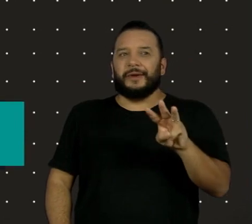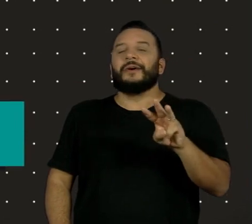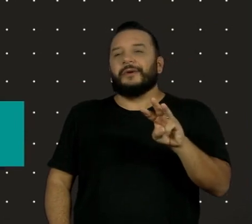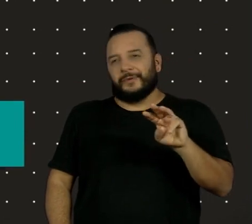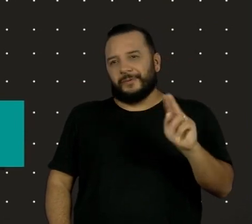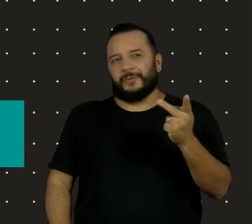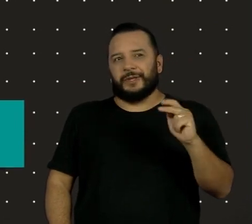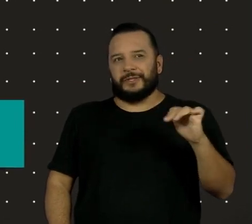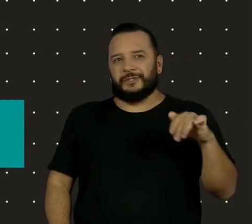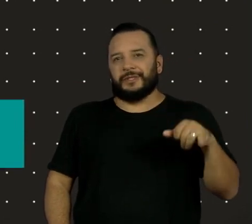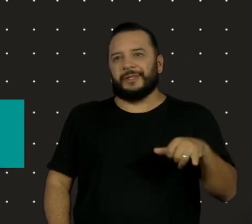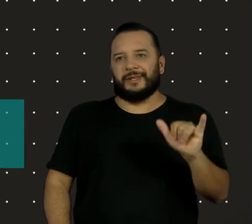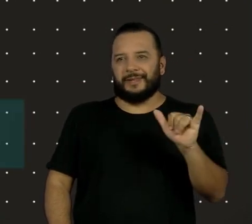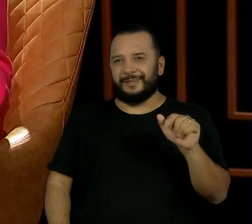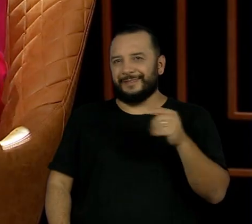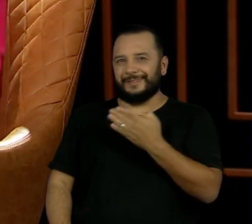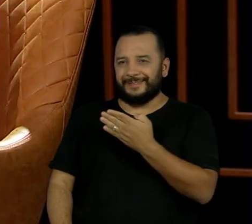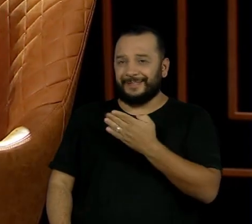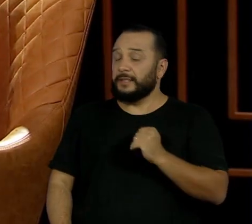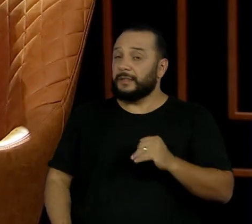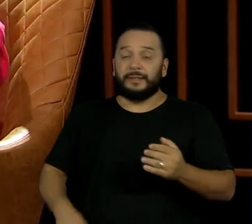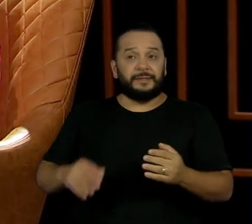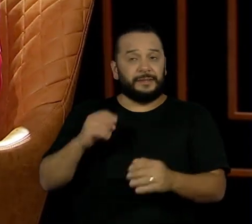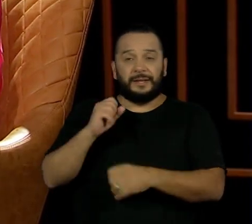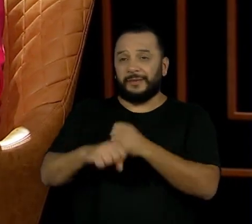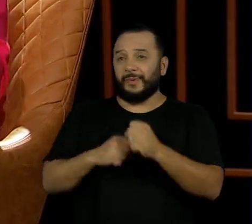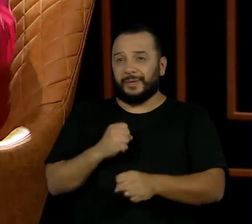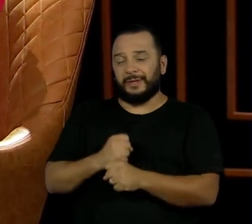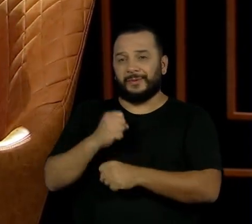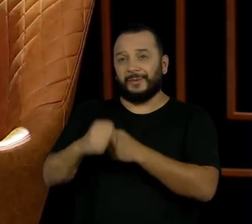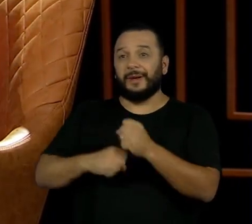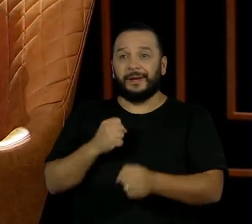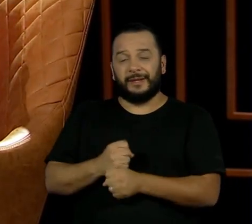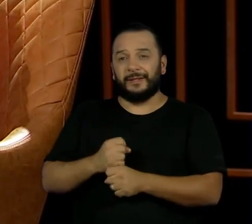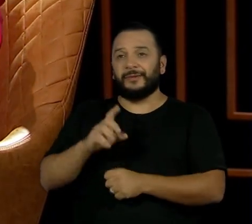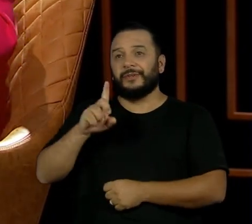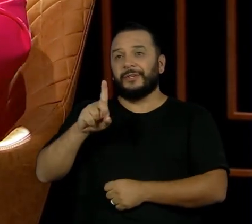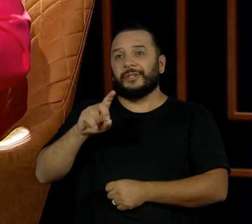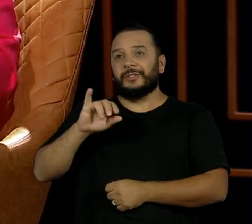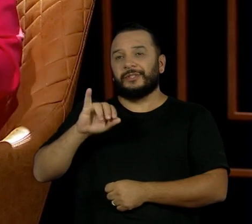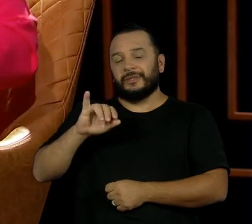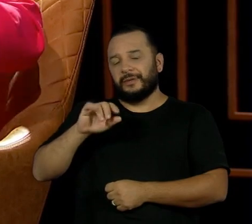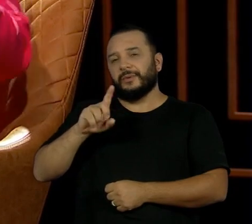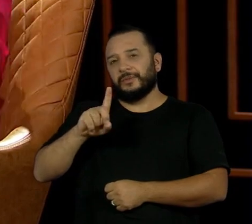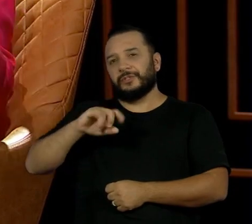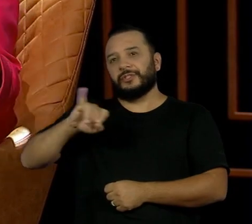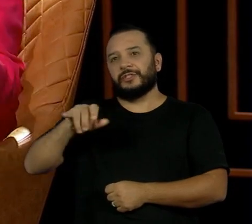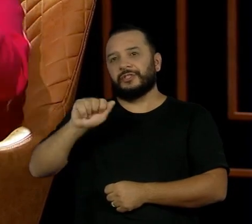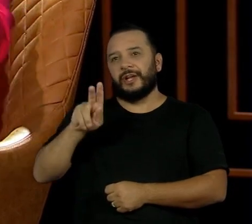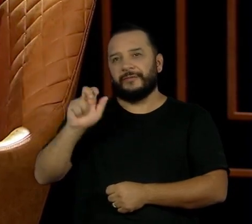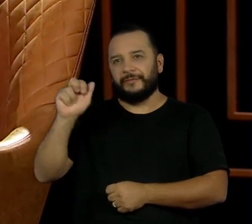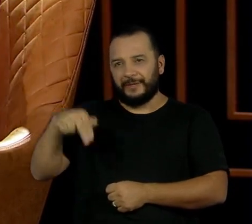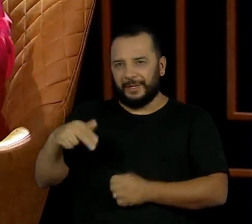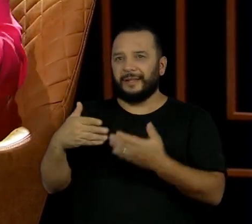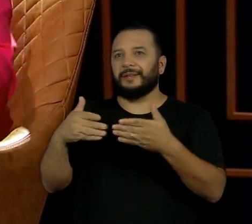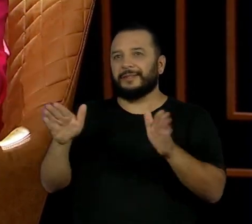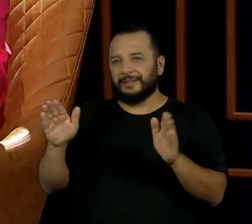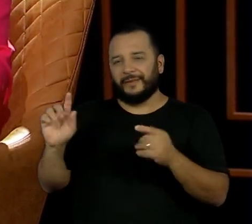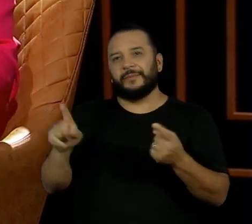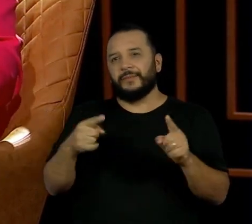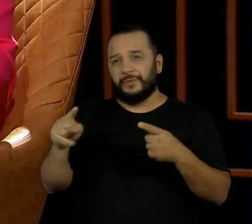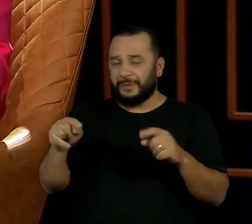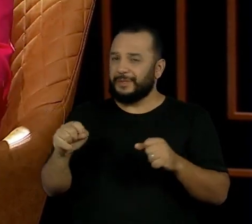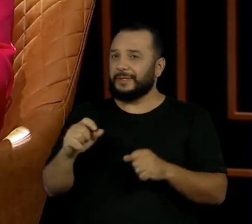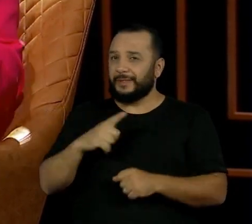aí, todo ano, né, o Djavan lançava um disco, então era ali que chegava o disco. Ao mesmo tempo, tinha fundo de